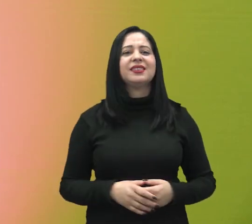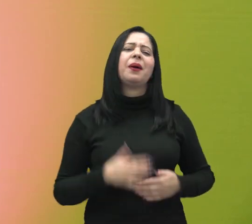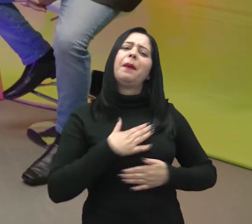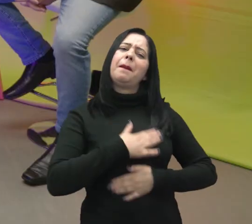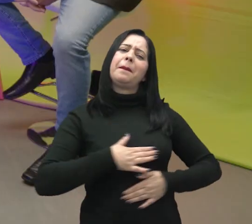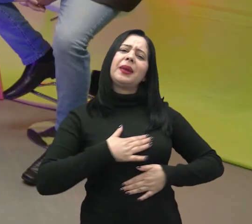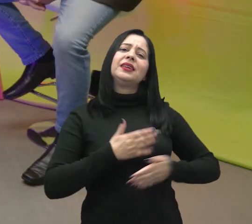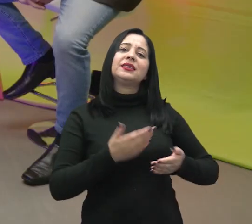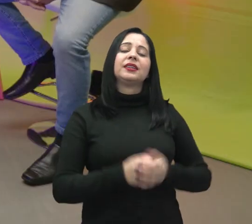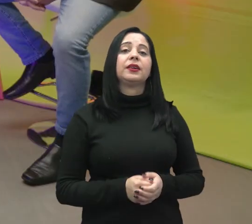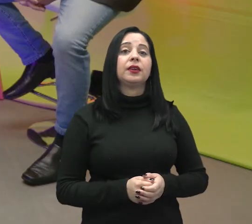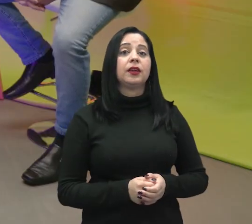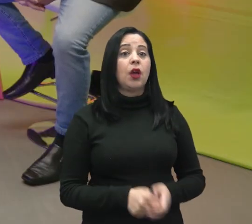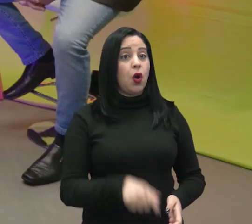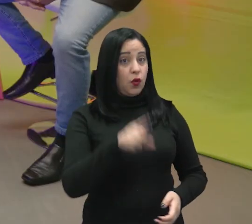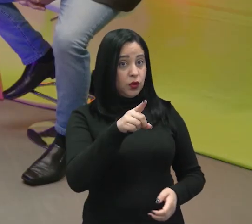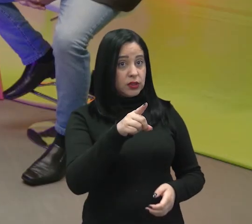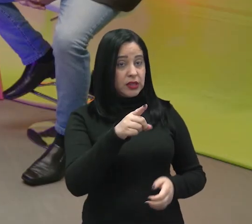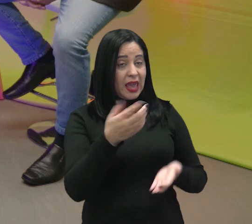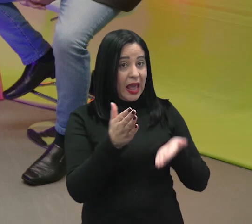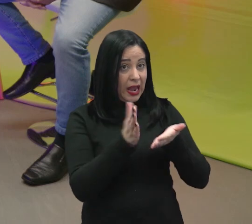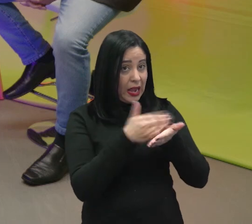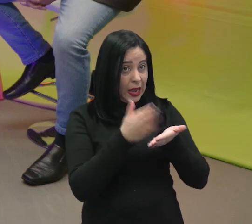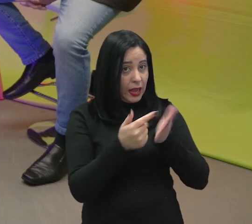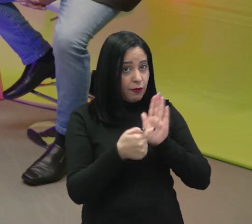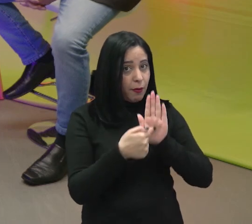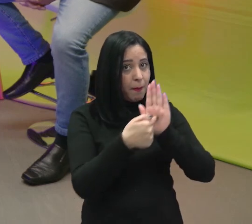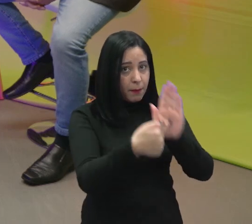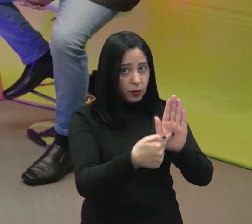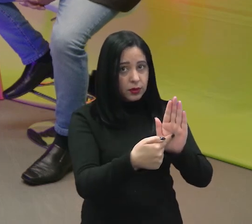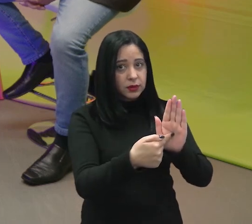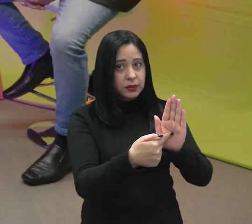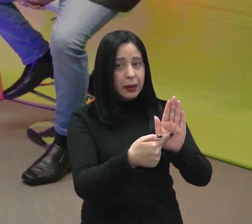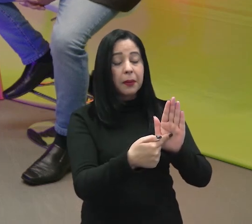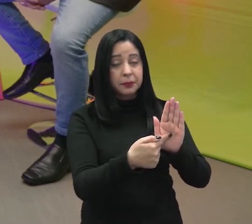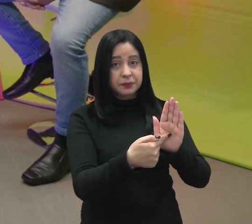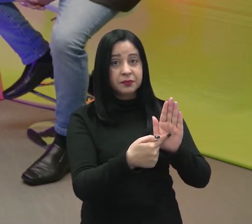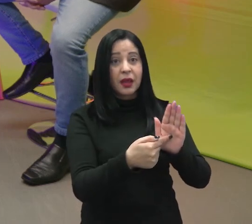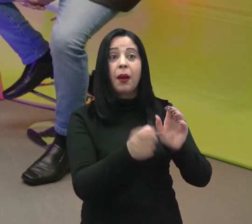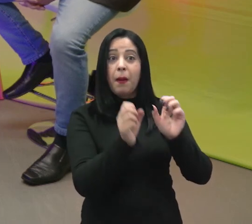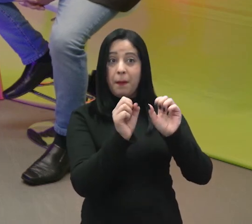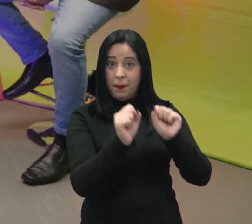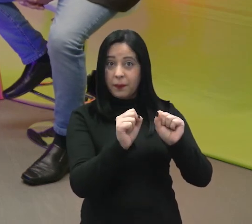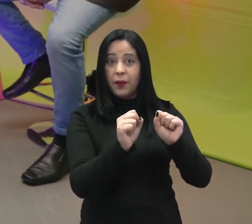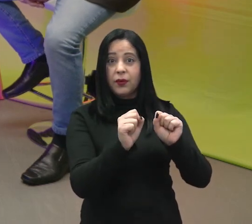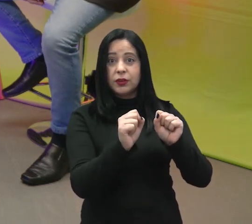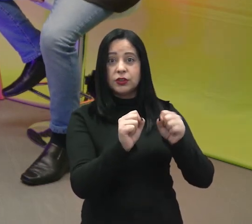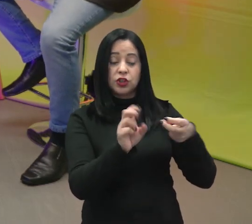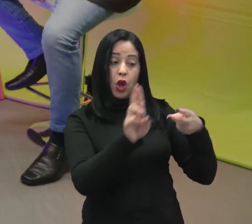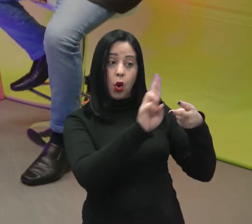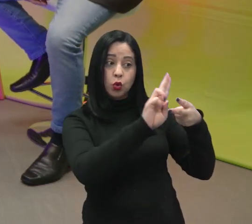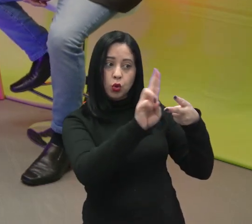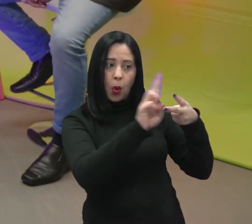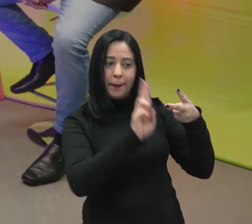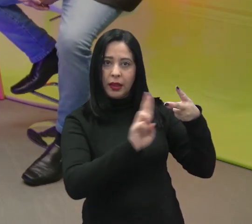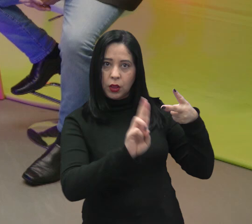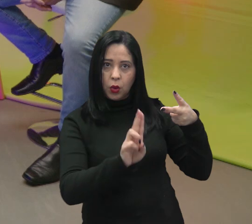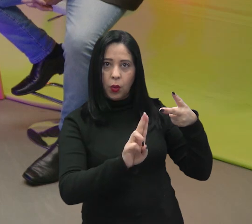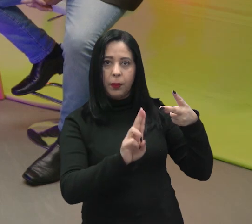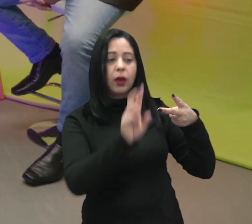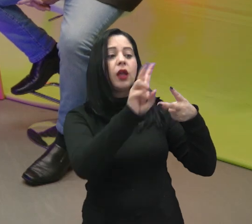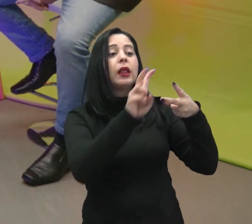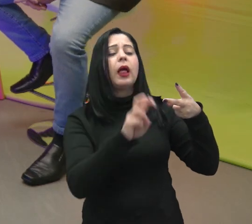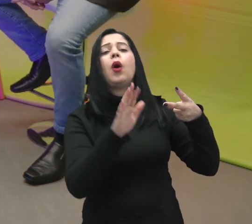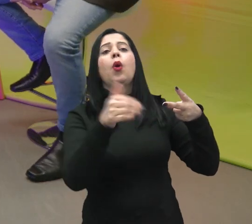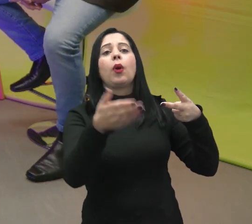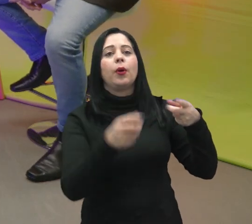todo nosso. Eduardo, você hoje trouxe os seus livros. Vou até pedir já para a gente destacar. O primeiro e o segundo. Fala aí os títulos